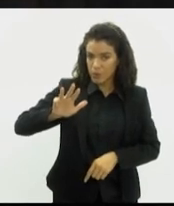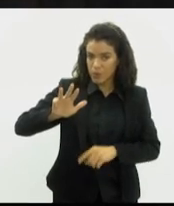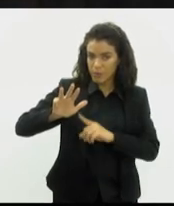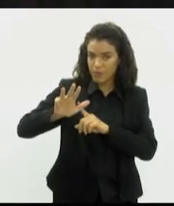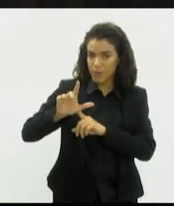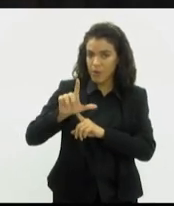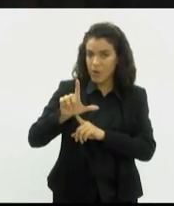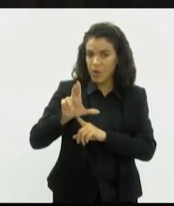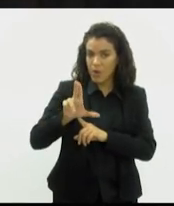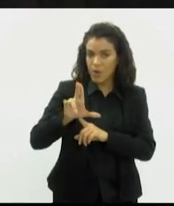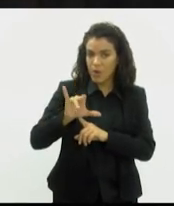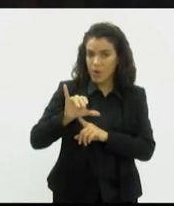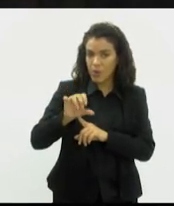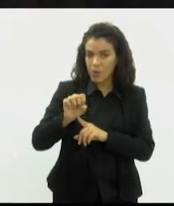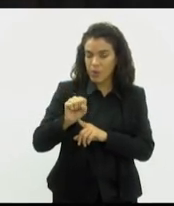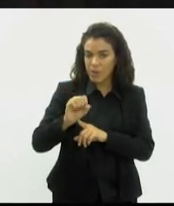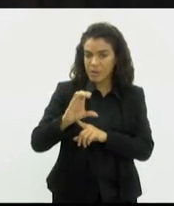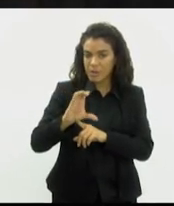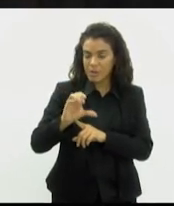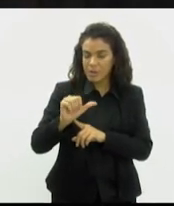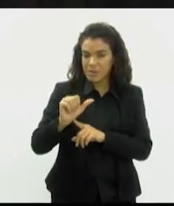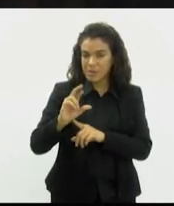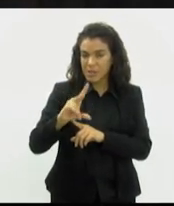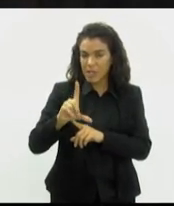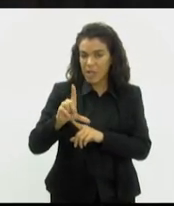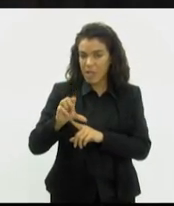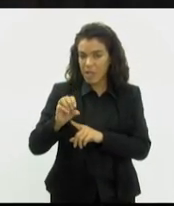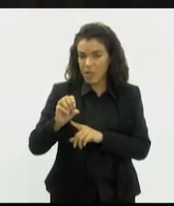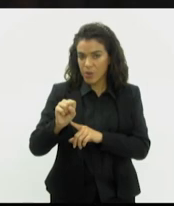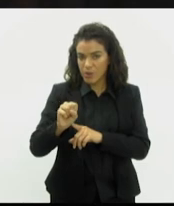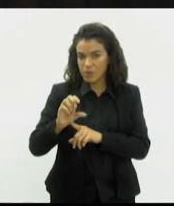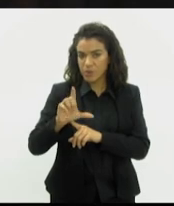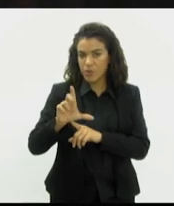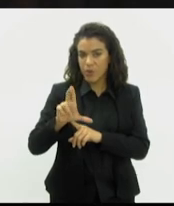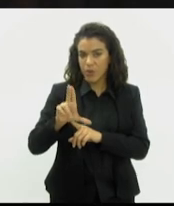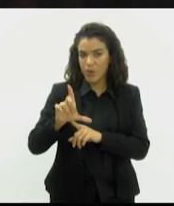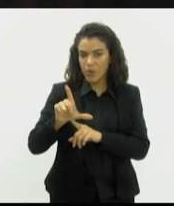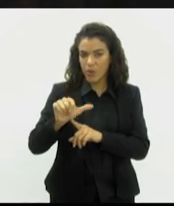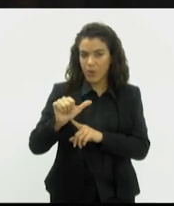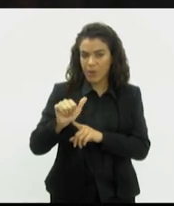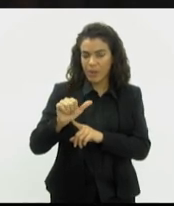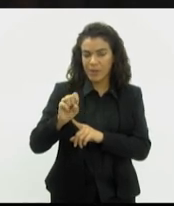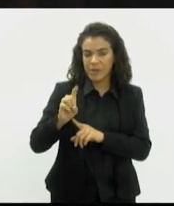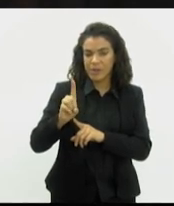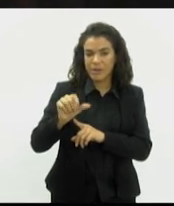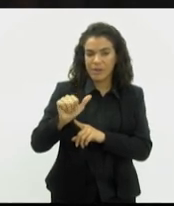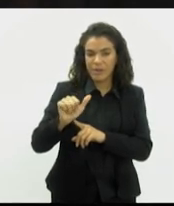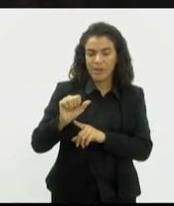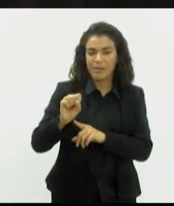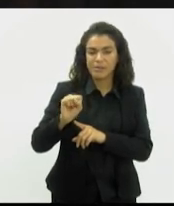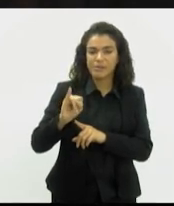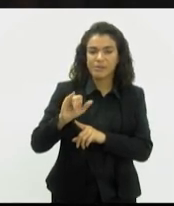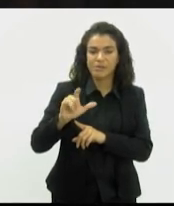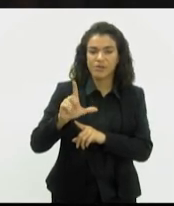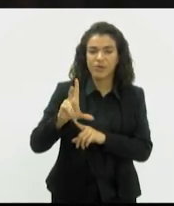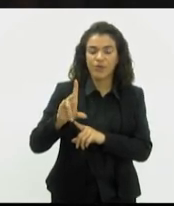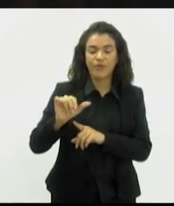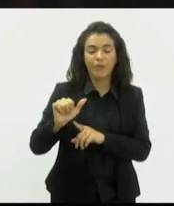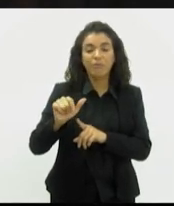Luiz Carlos Lula da Silva, a agressão à esposa